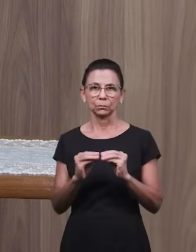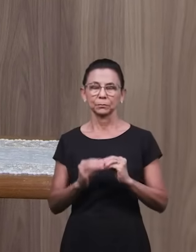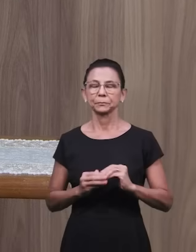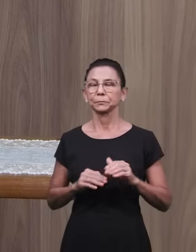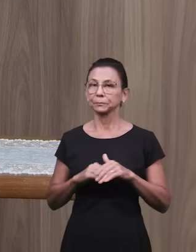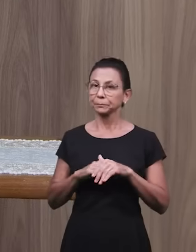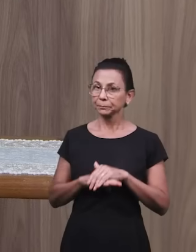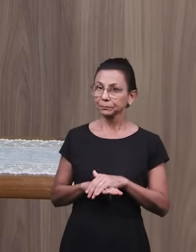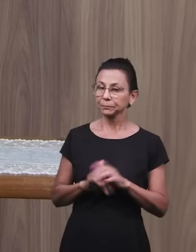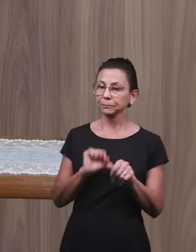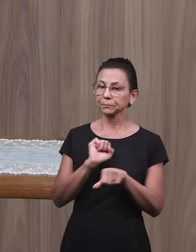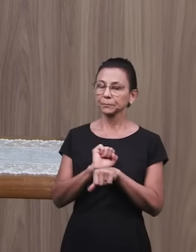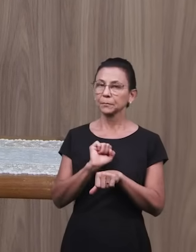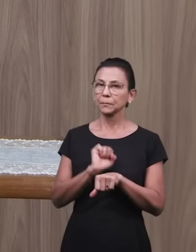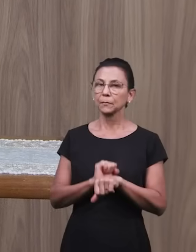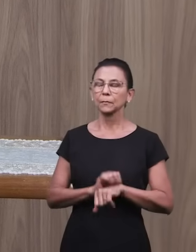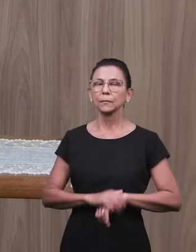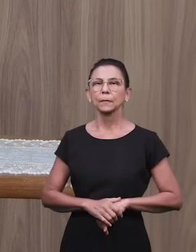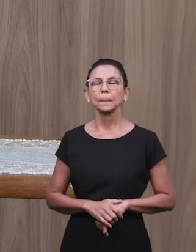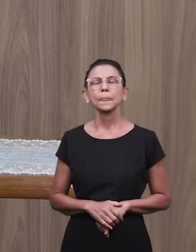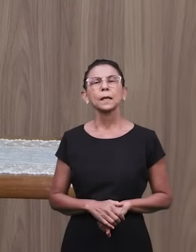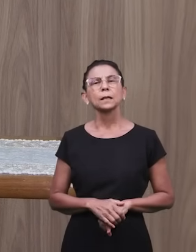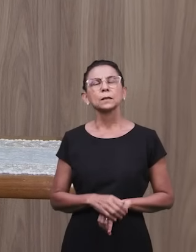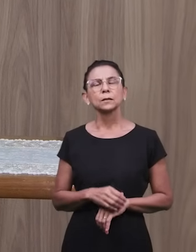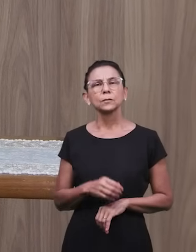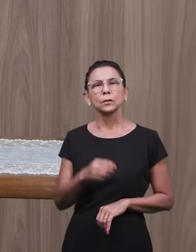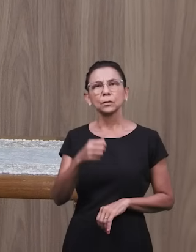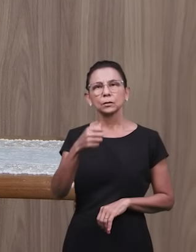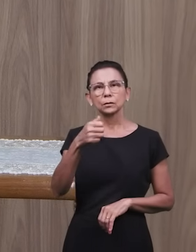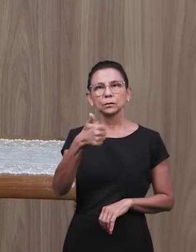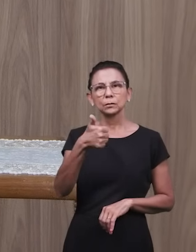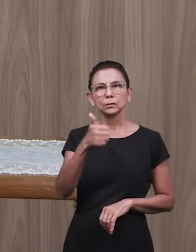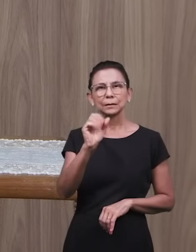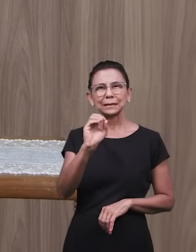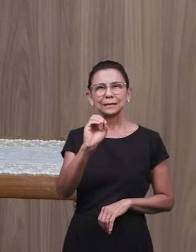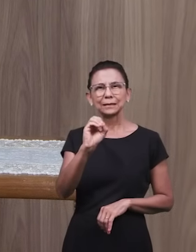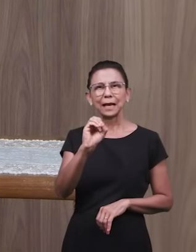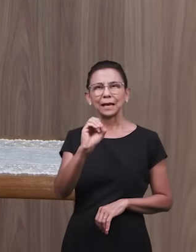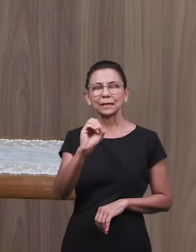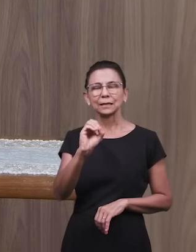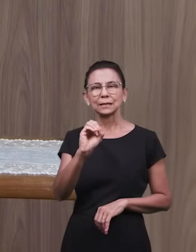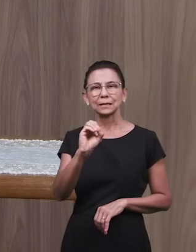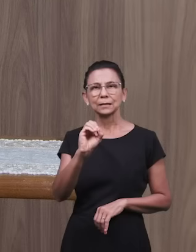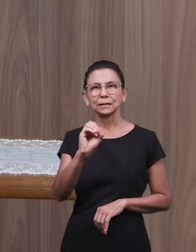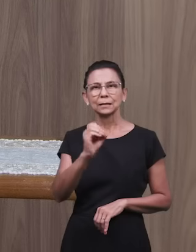E aqui, os irmãos vão ver que eram 10. Por que 10? 10 é um número simbólico.